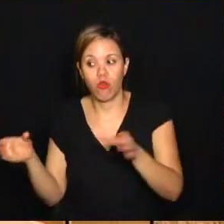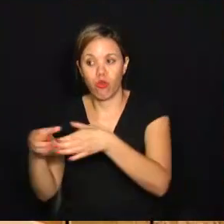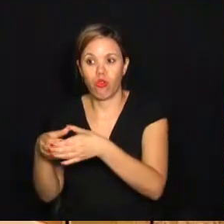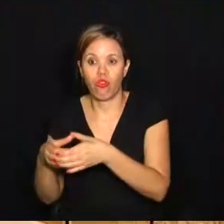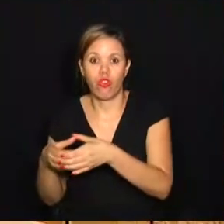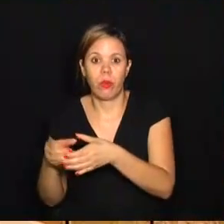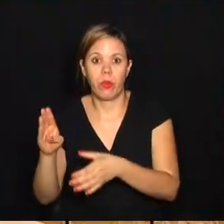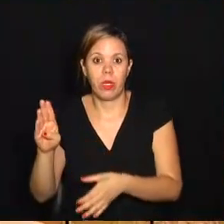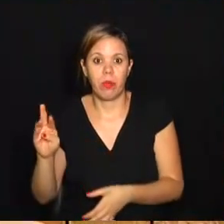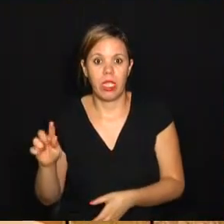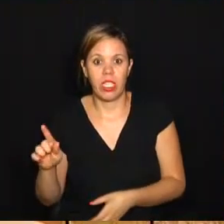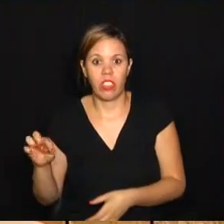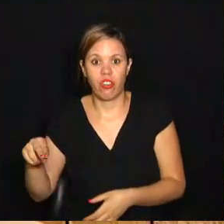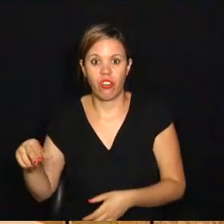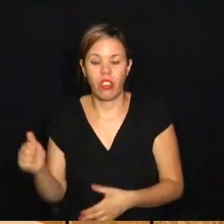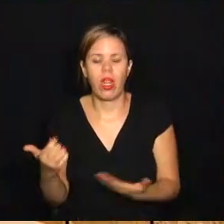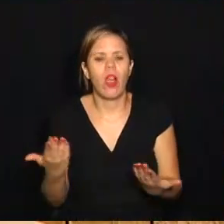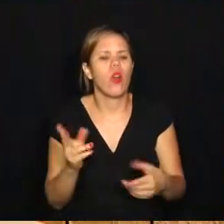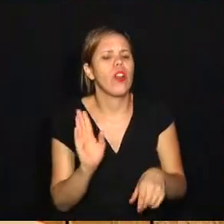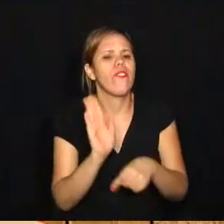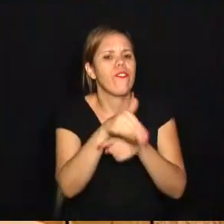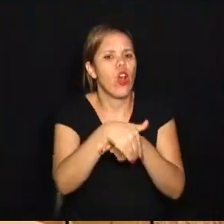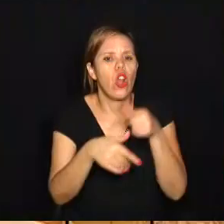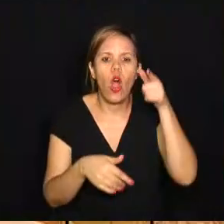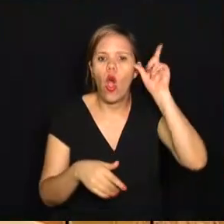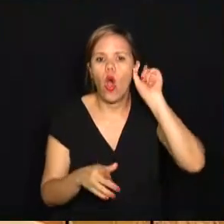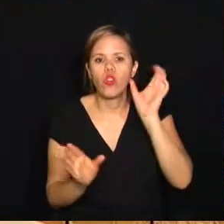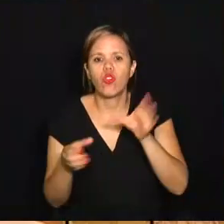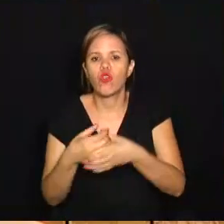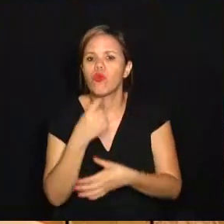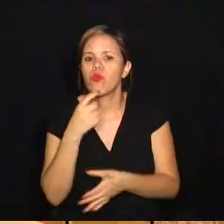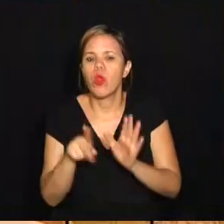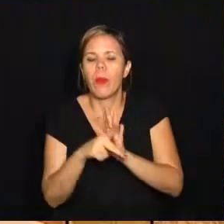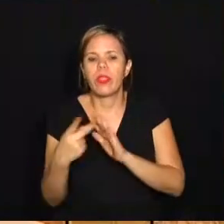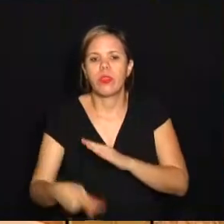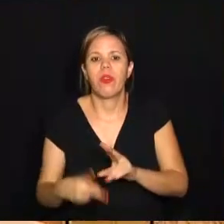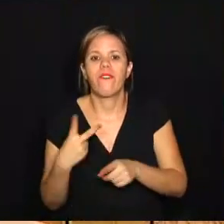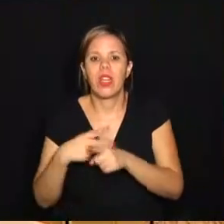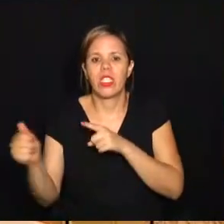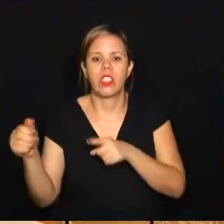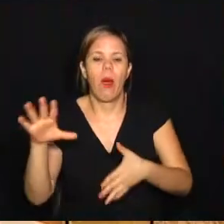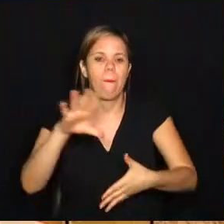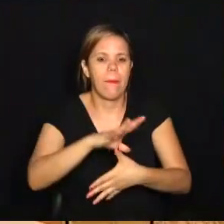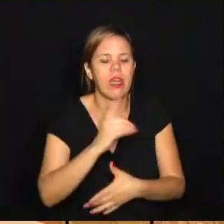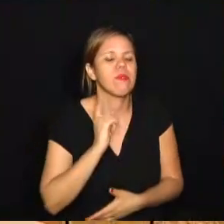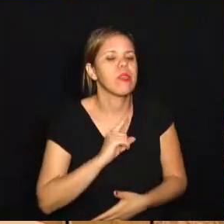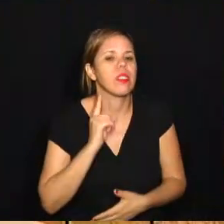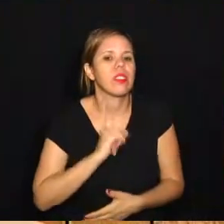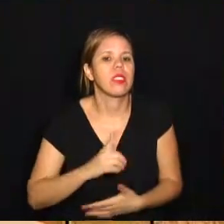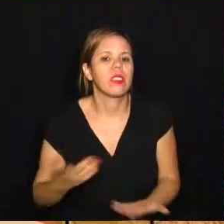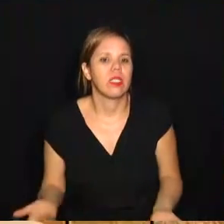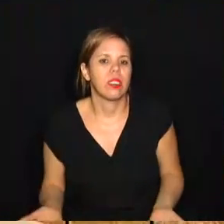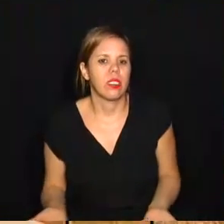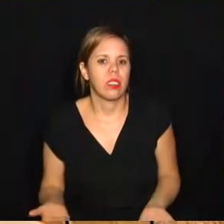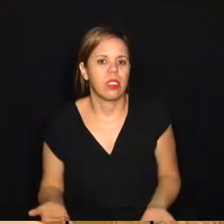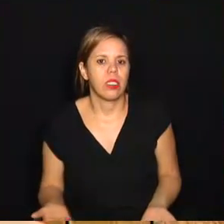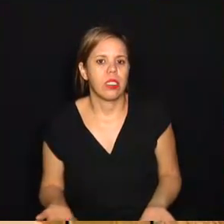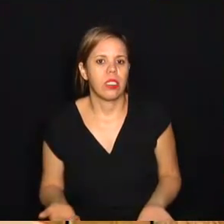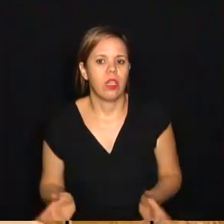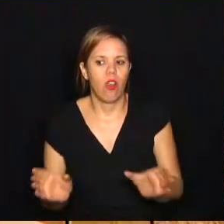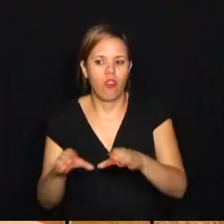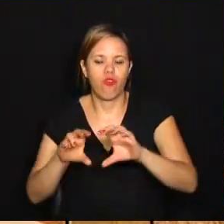Bragantino. Vamos de vôlei agora, porque ontem o Renata venceu a equipe do América Mineiro no ginásio do Taquaral